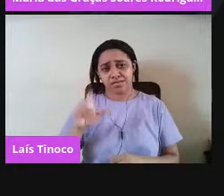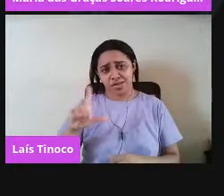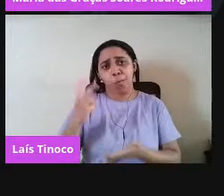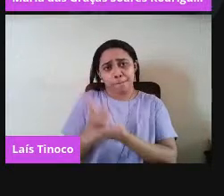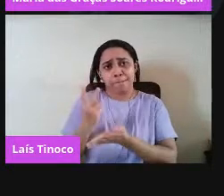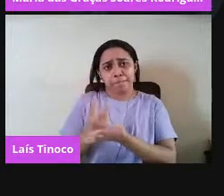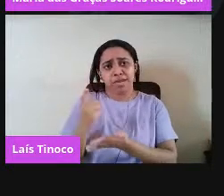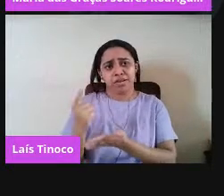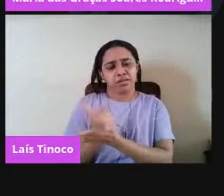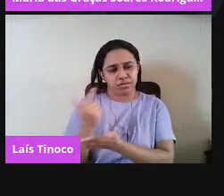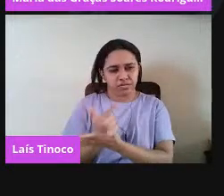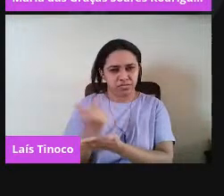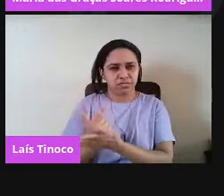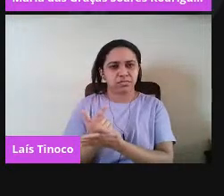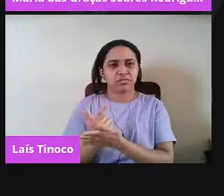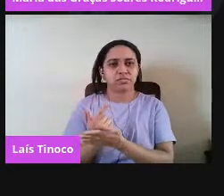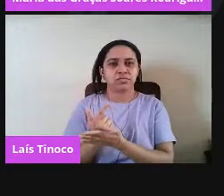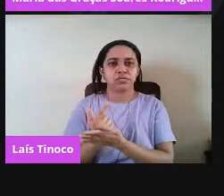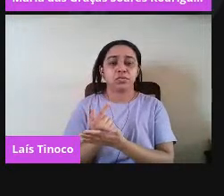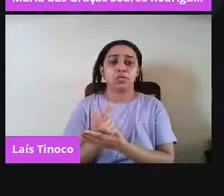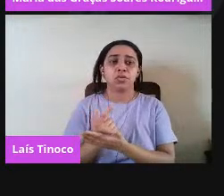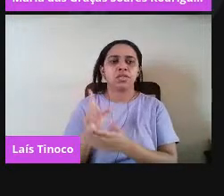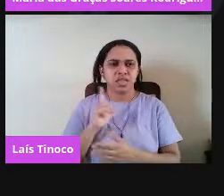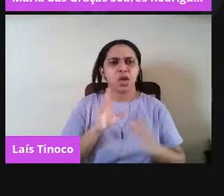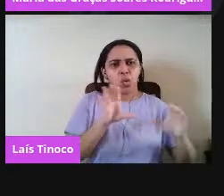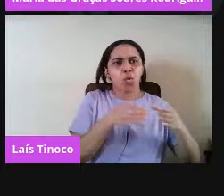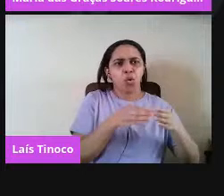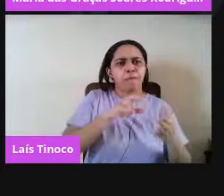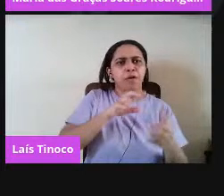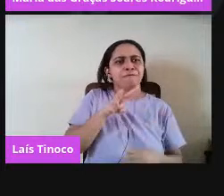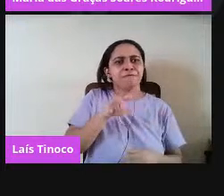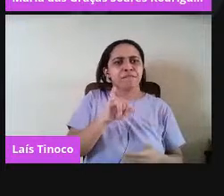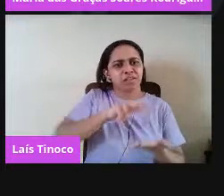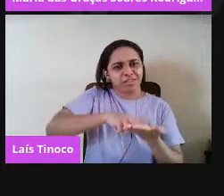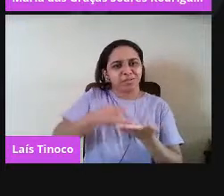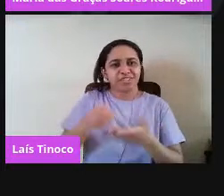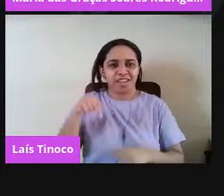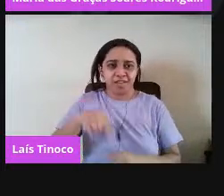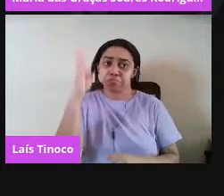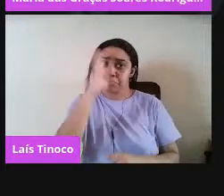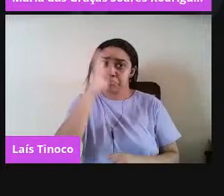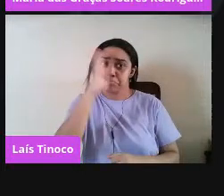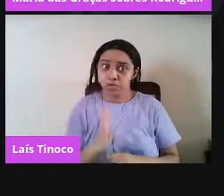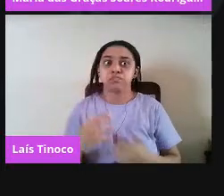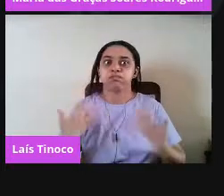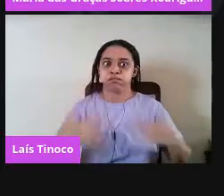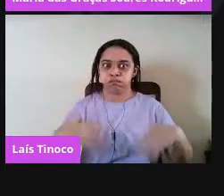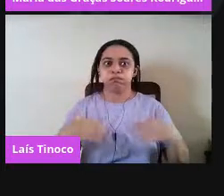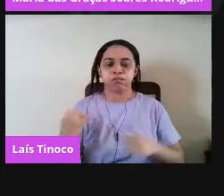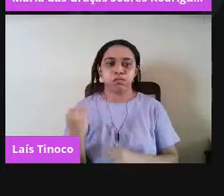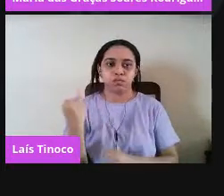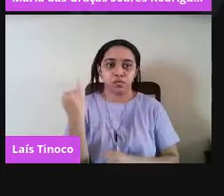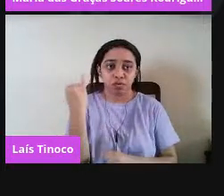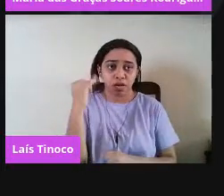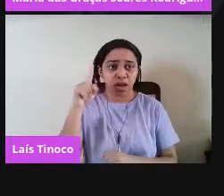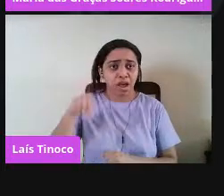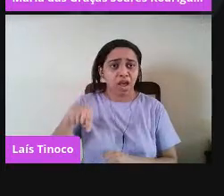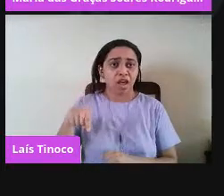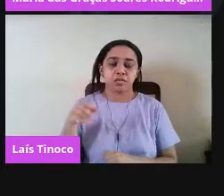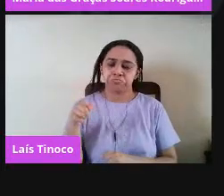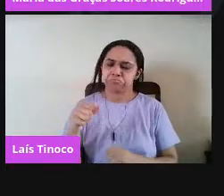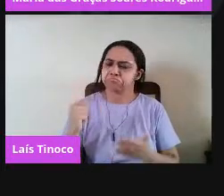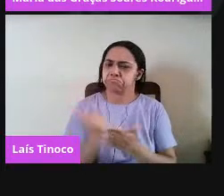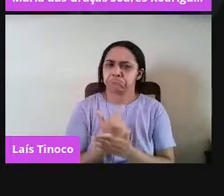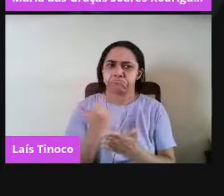grupo vai traduzi-lo para o Brasil. E é muito importante, porque é um senhor livro